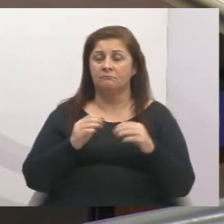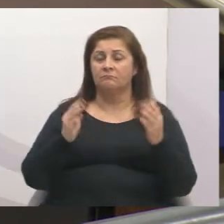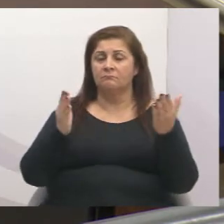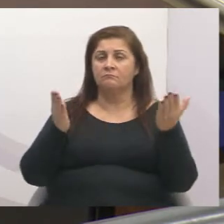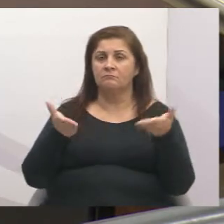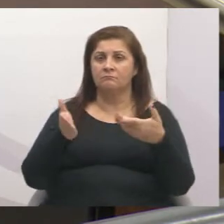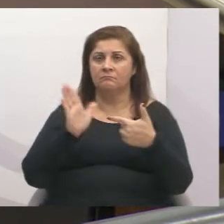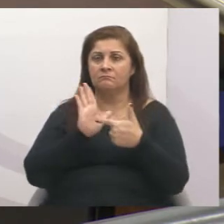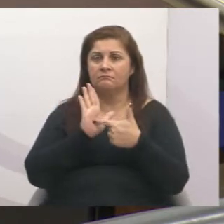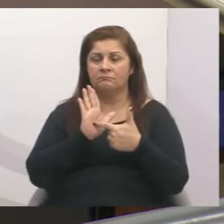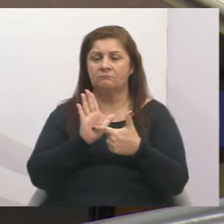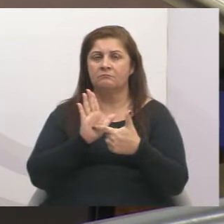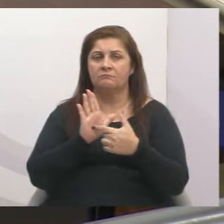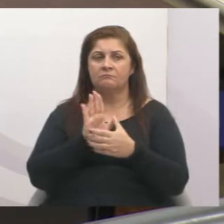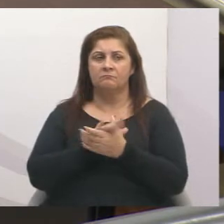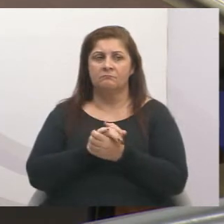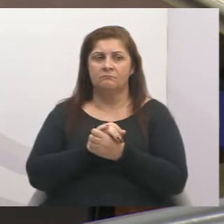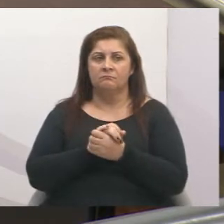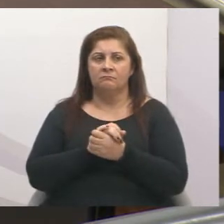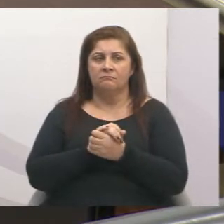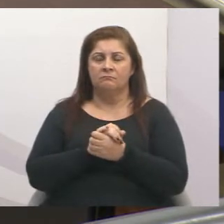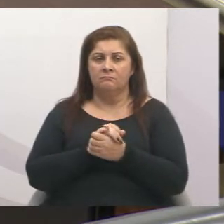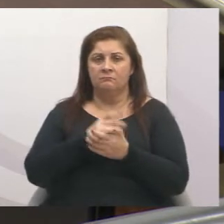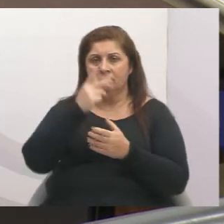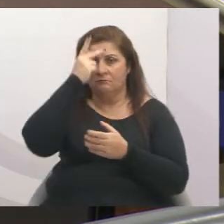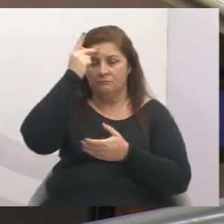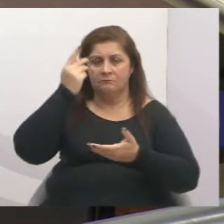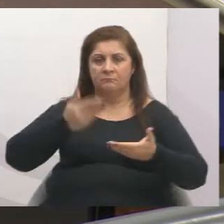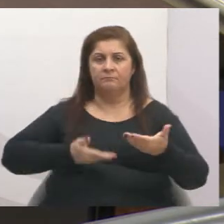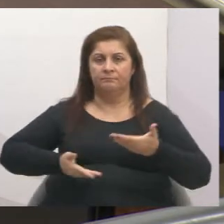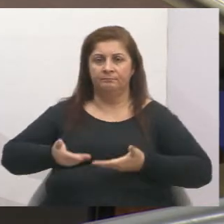se apresenta hoje, né, para o servidor,